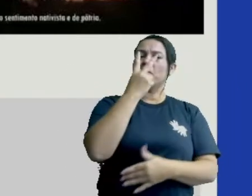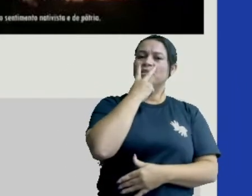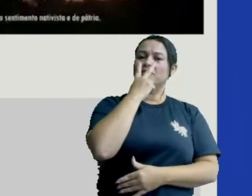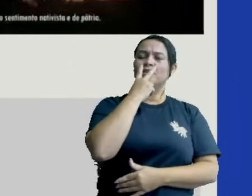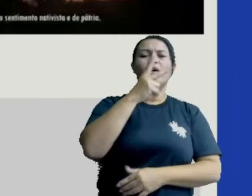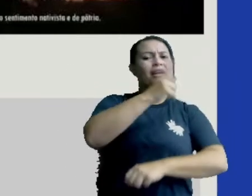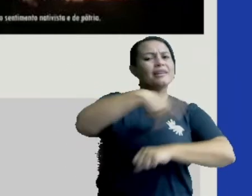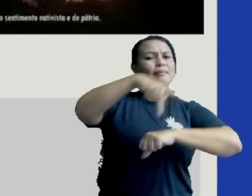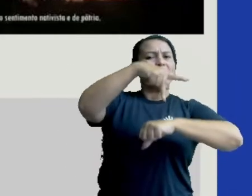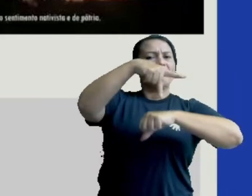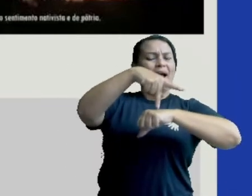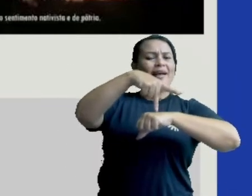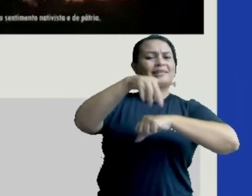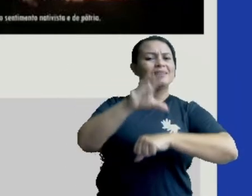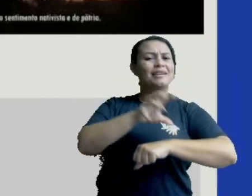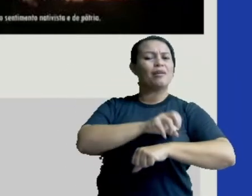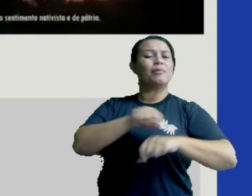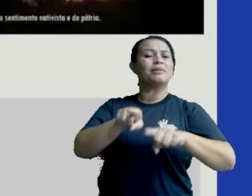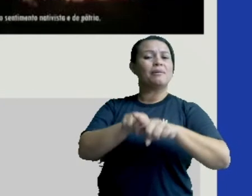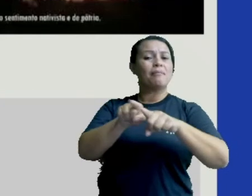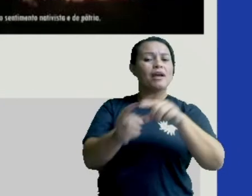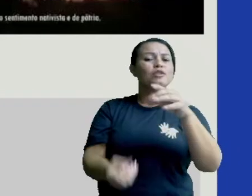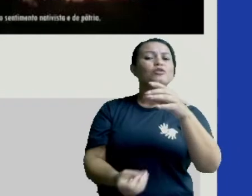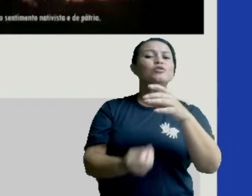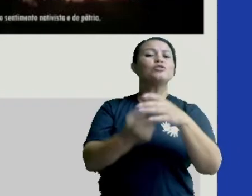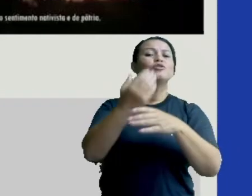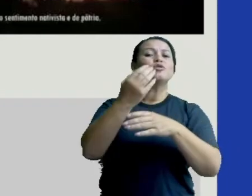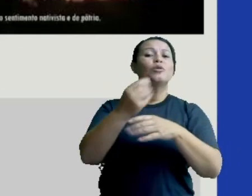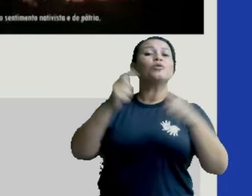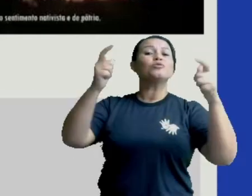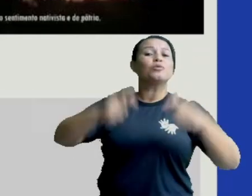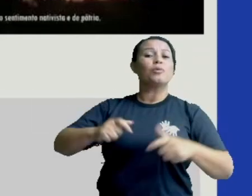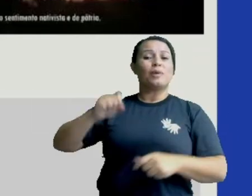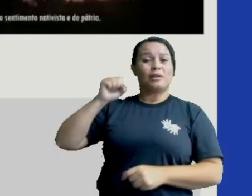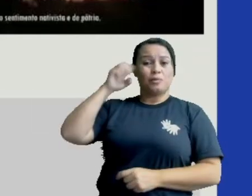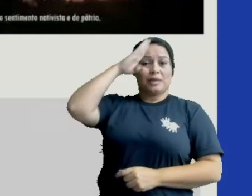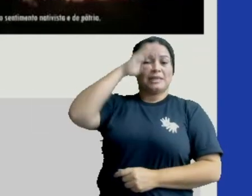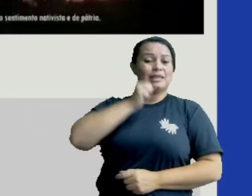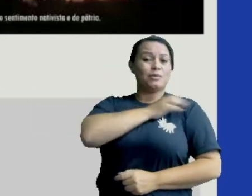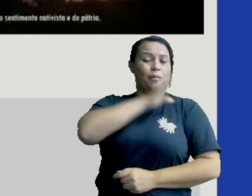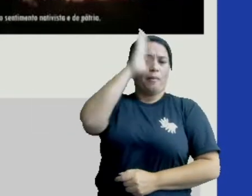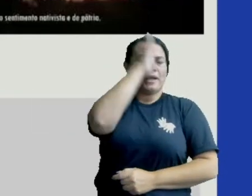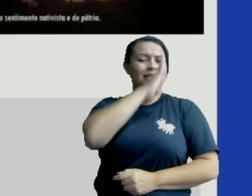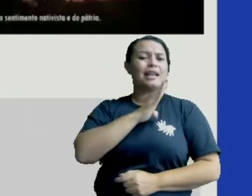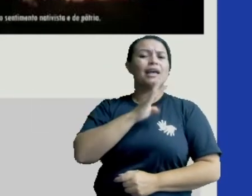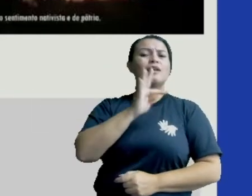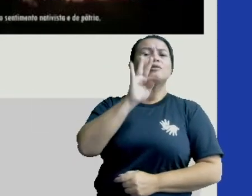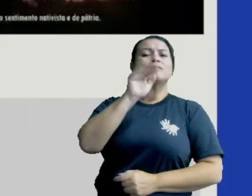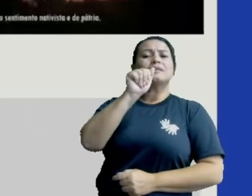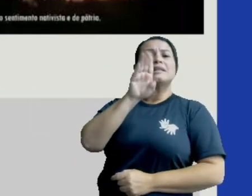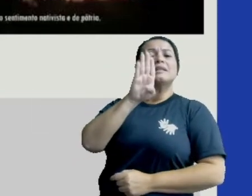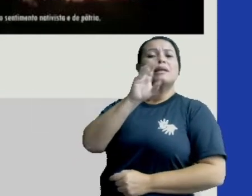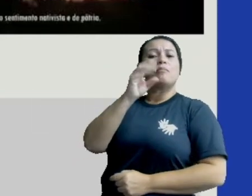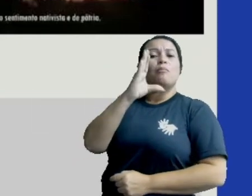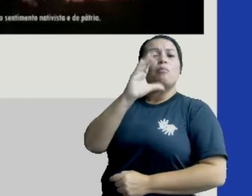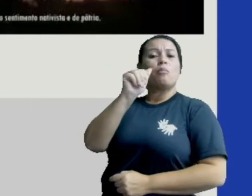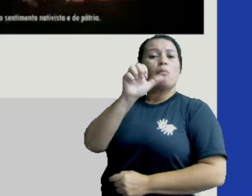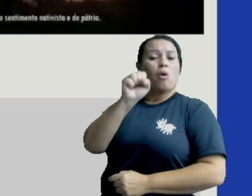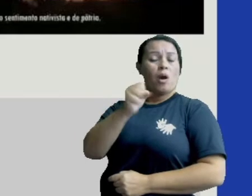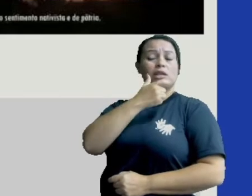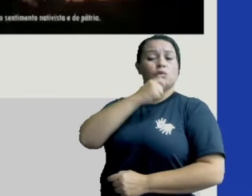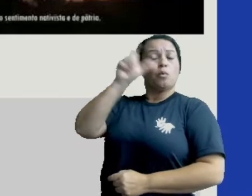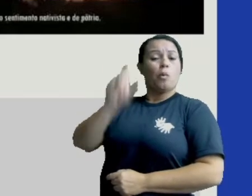Ali originou-se o embrião do Exército Brasileiro. Tabocas, no dizer de Luiz de